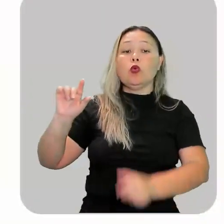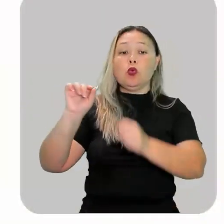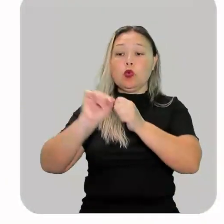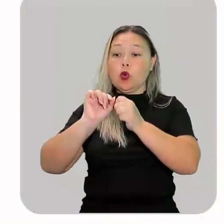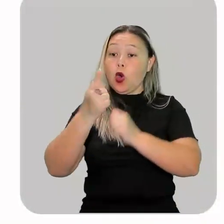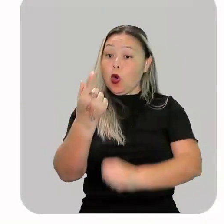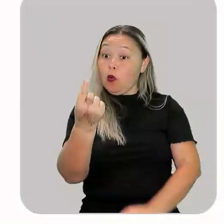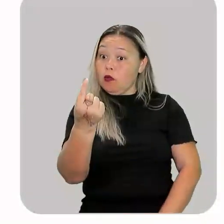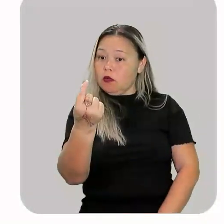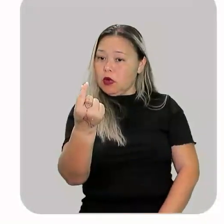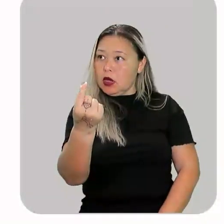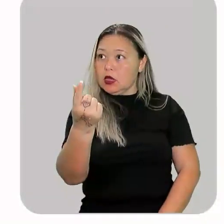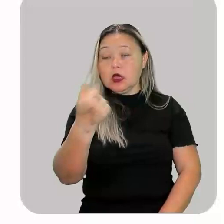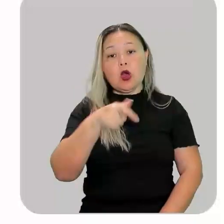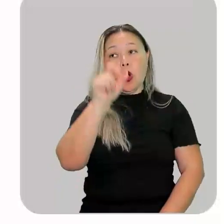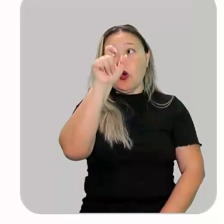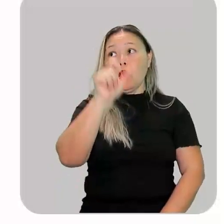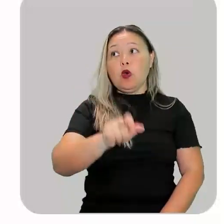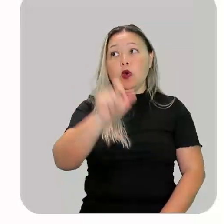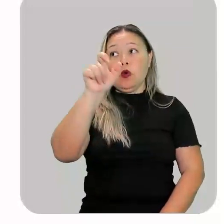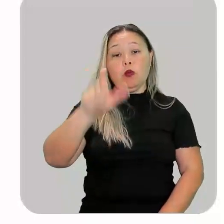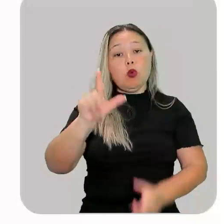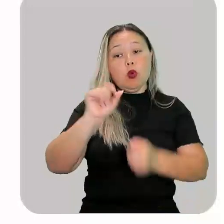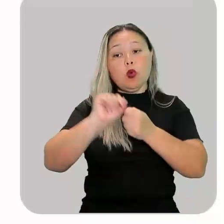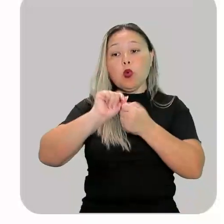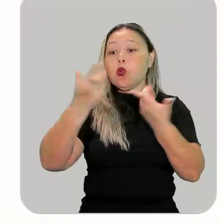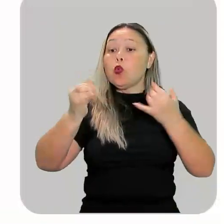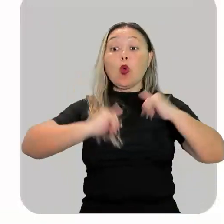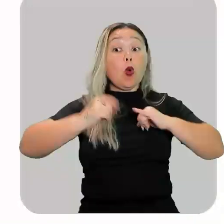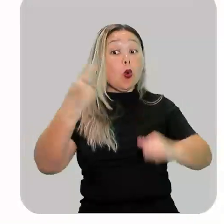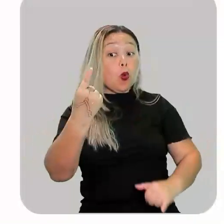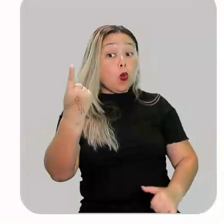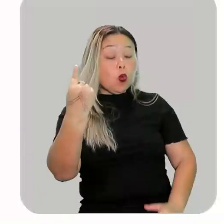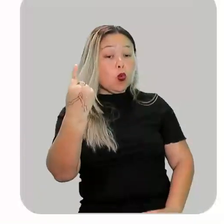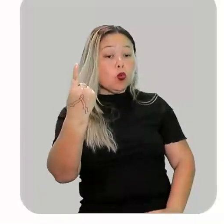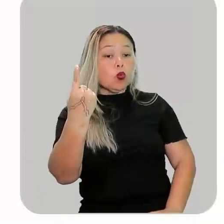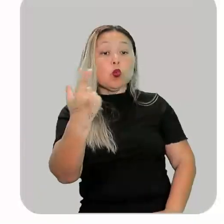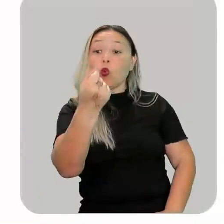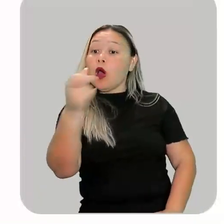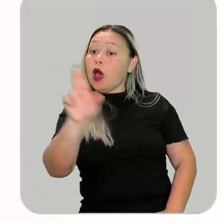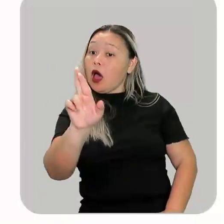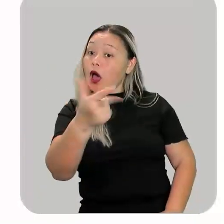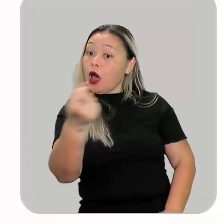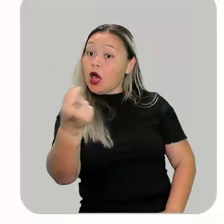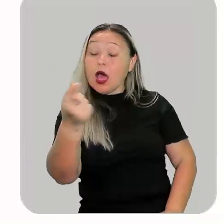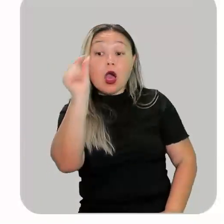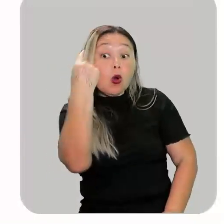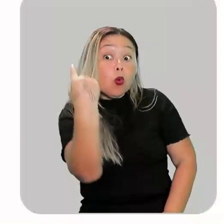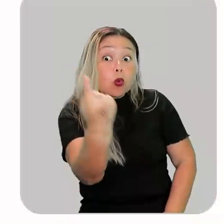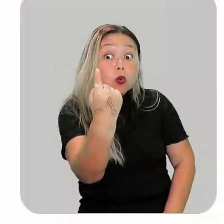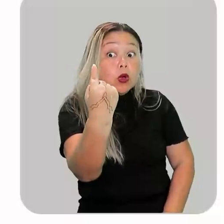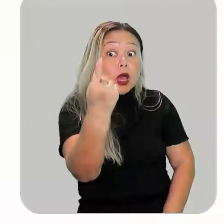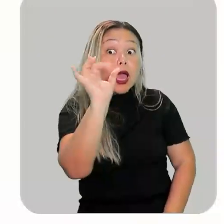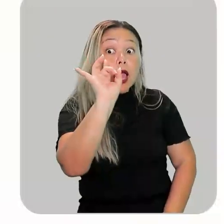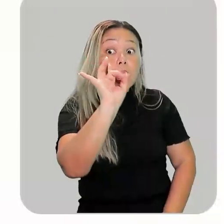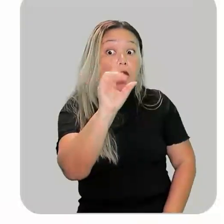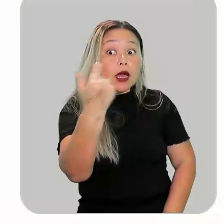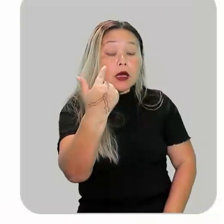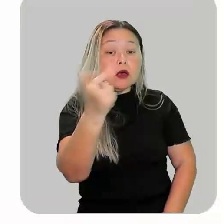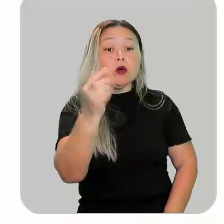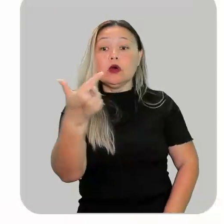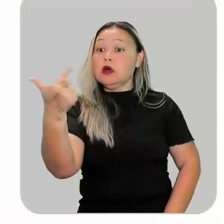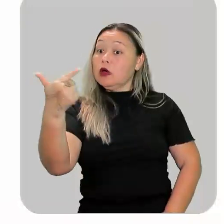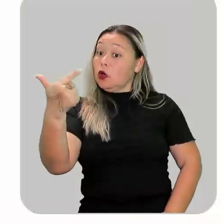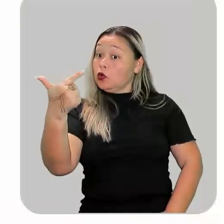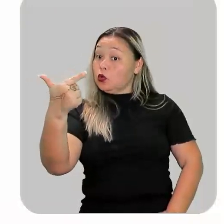por unidade. Olá. Então aí, ó, a gente vai vendo, ó, o perfume 1. Perfume 1, R$200 a unidade, cada perfume.